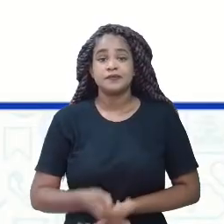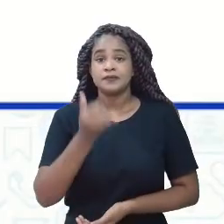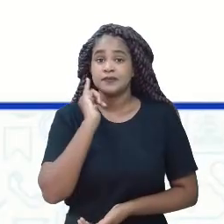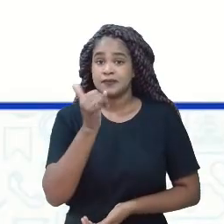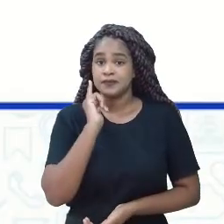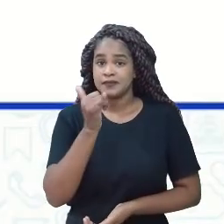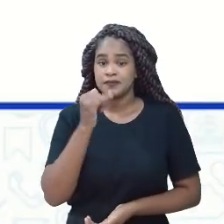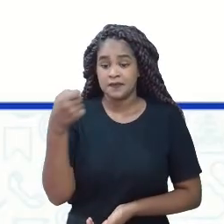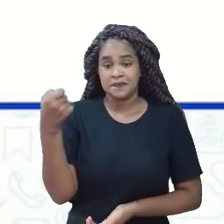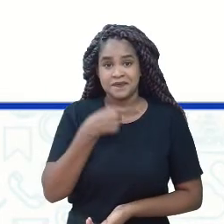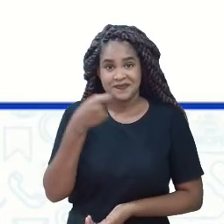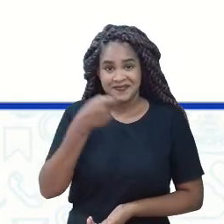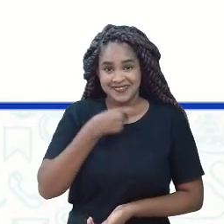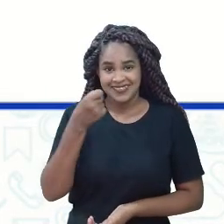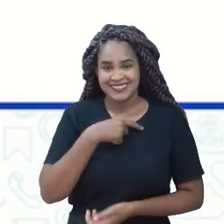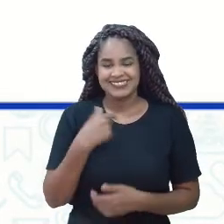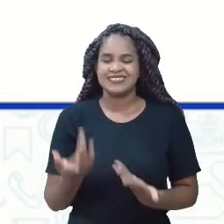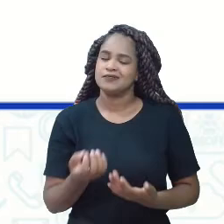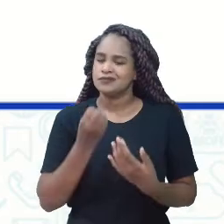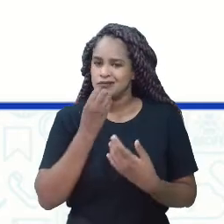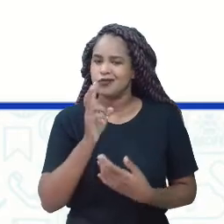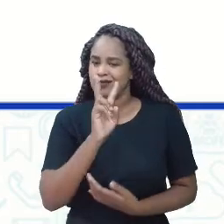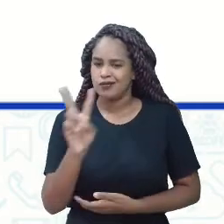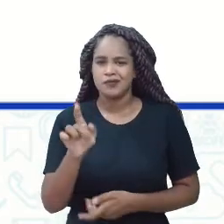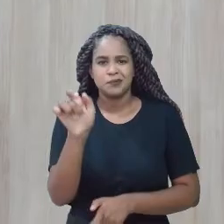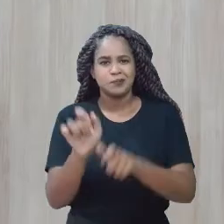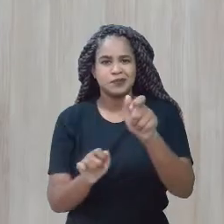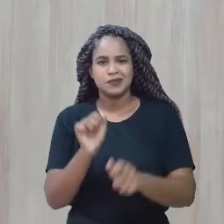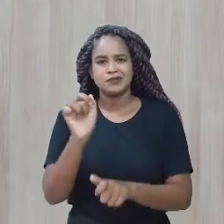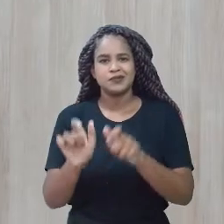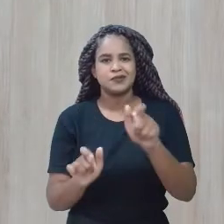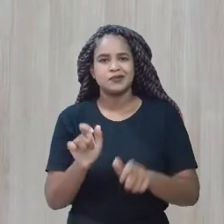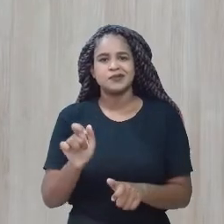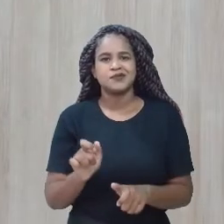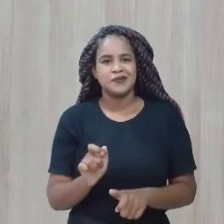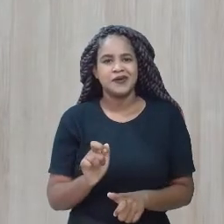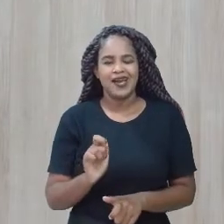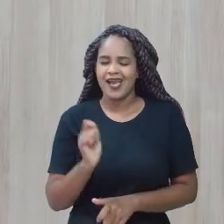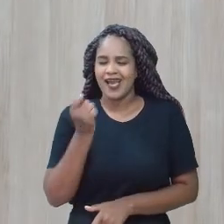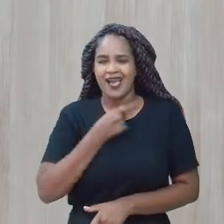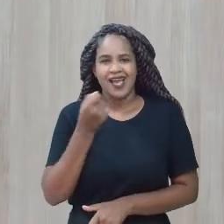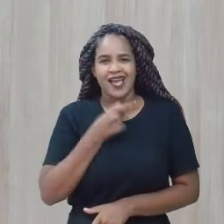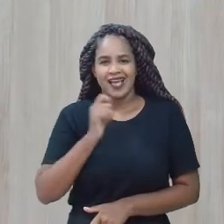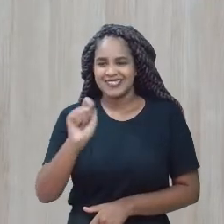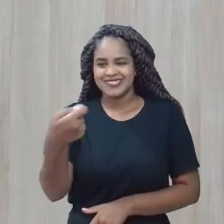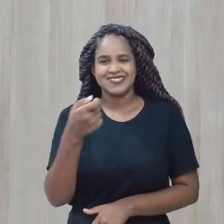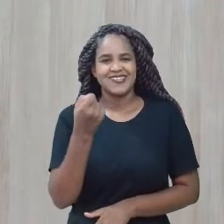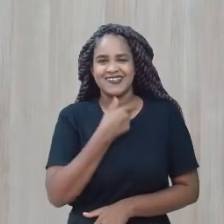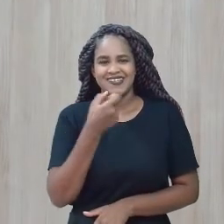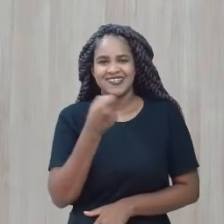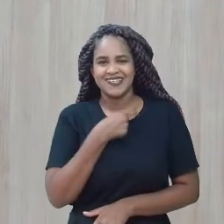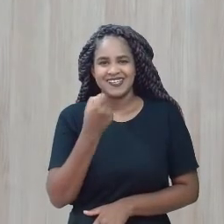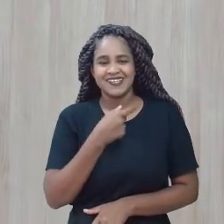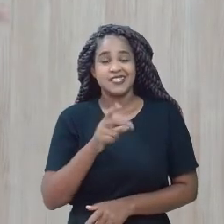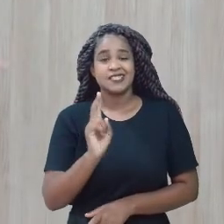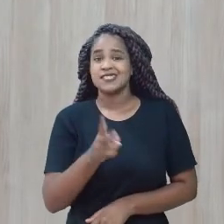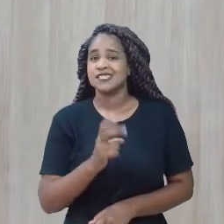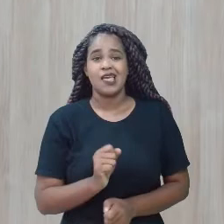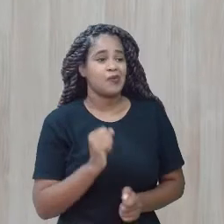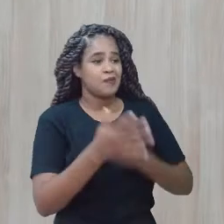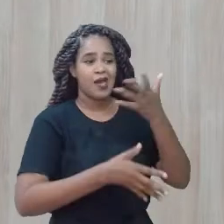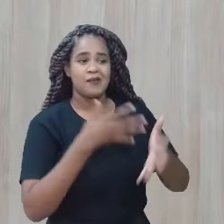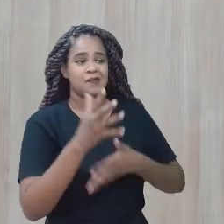Narração de piadas. Como é bom ouvir alguém que é assim, bem cômico, né? Que faz os outros rirem o tempo